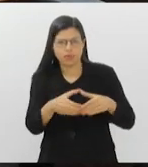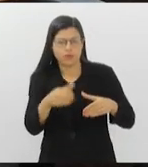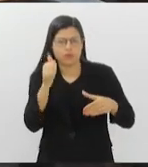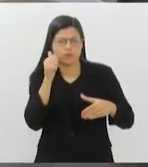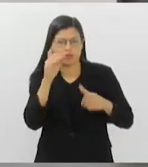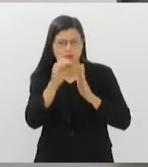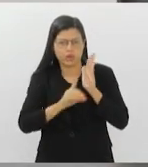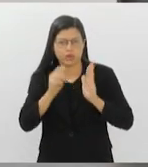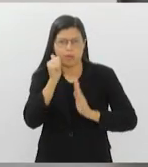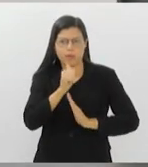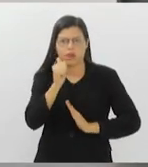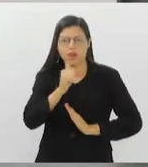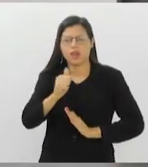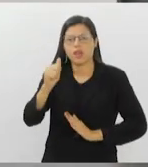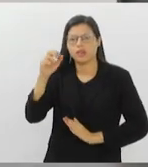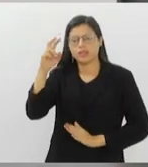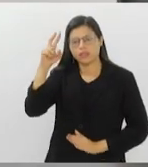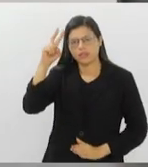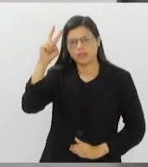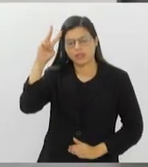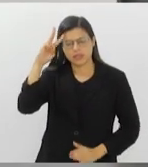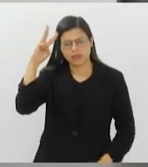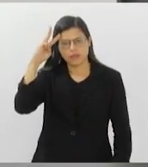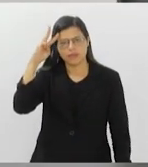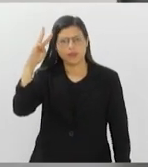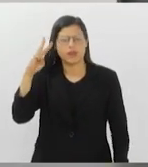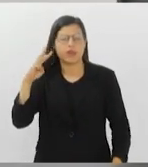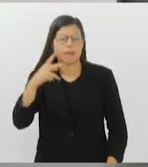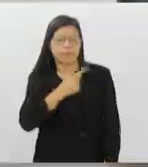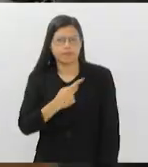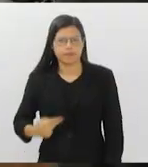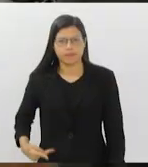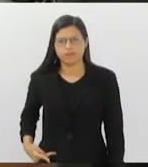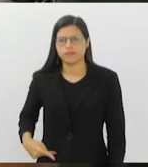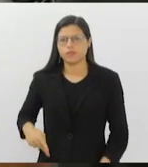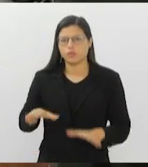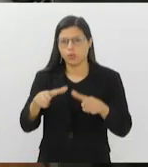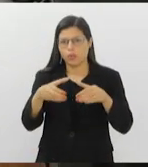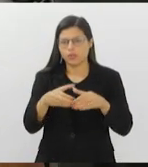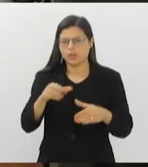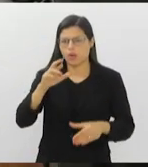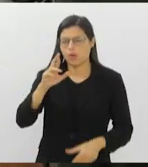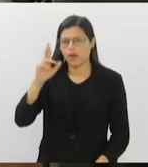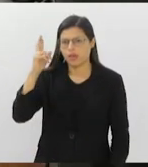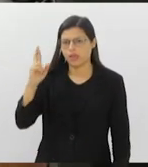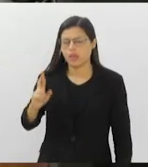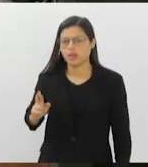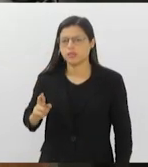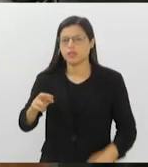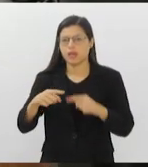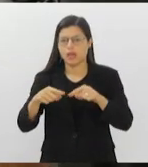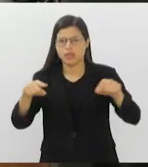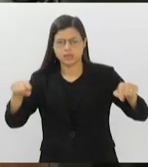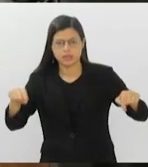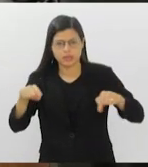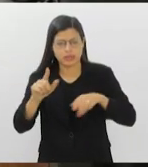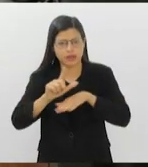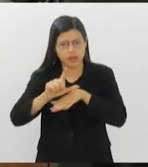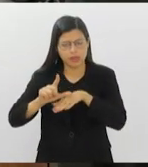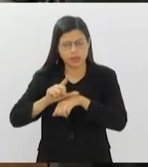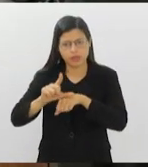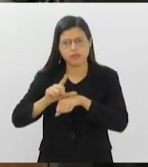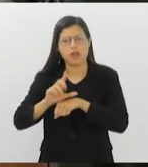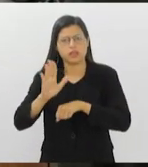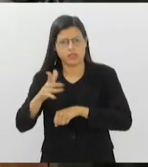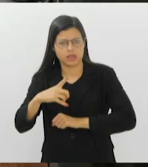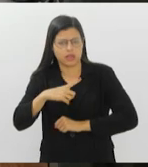terça-feira. De acordo com a presidente da comissão, deputada Renata Souza, assim como a sala Lilás, já criada na Alerj, a ideia